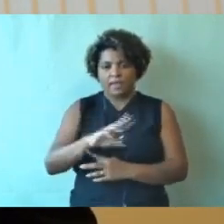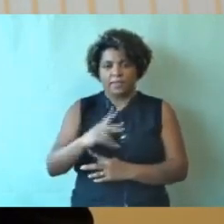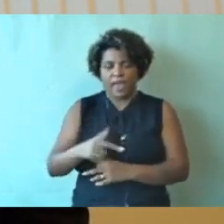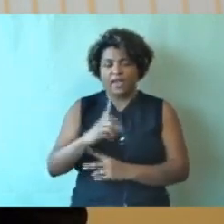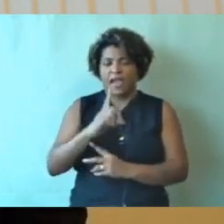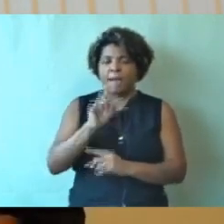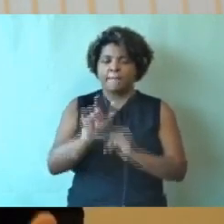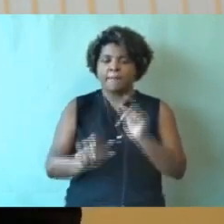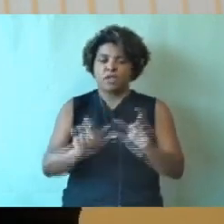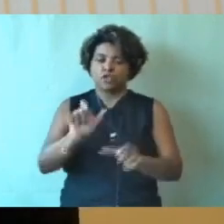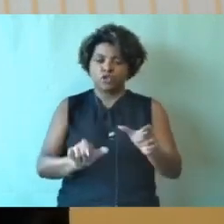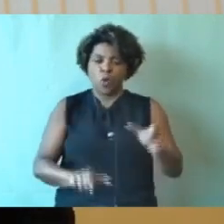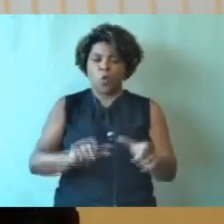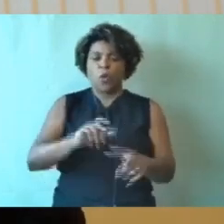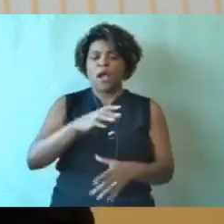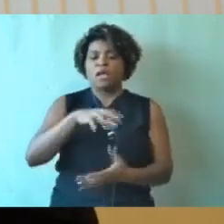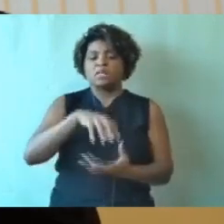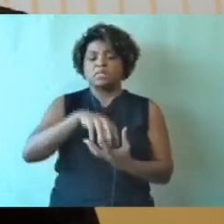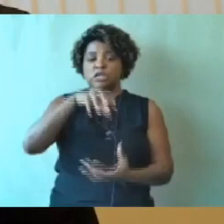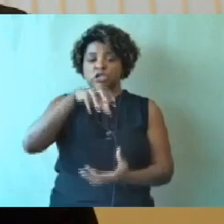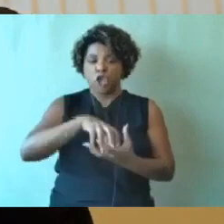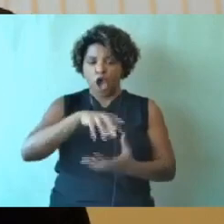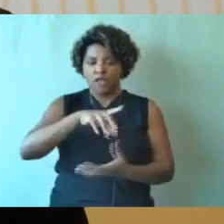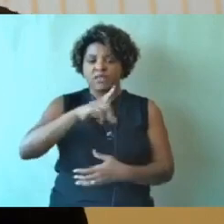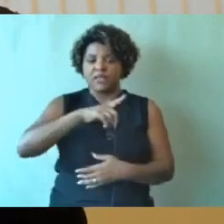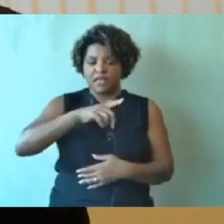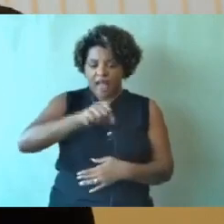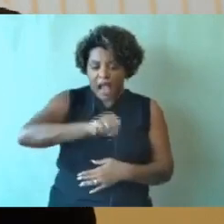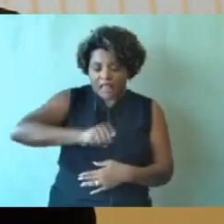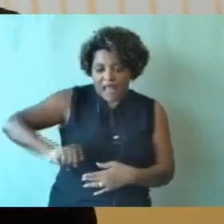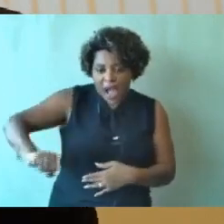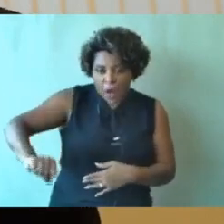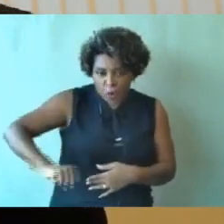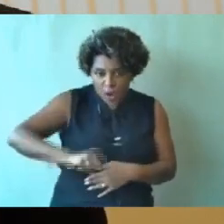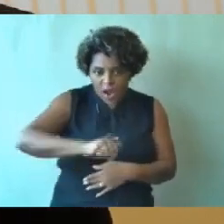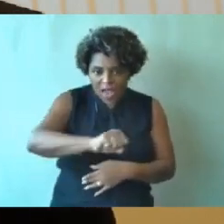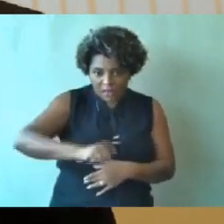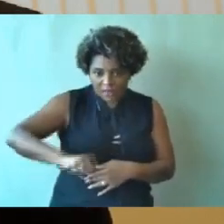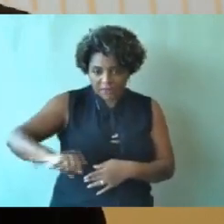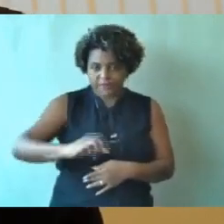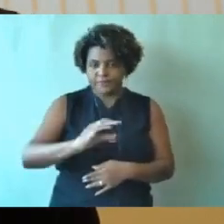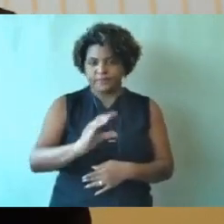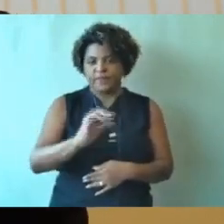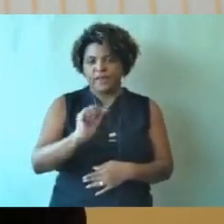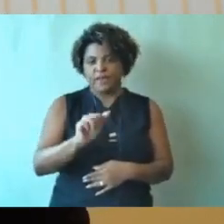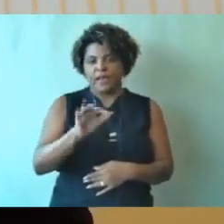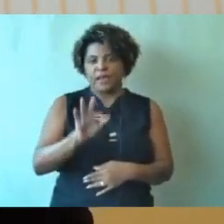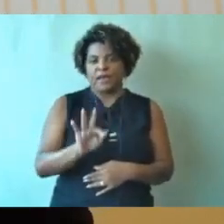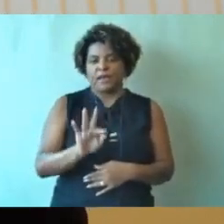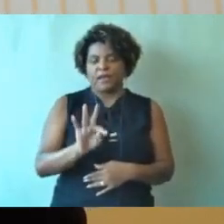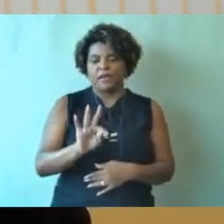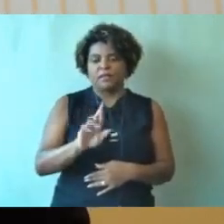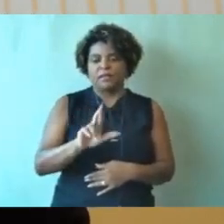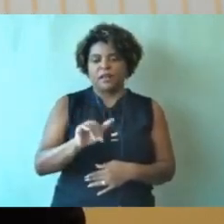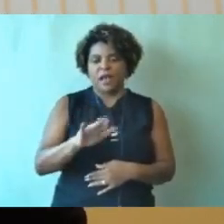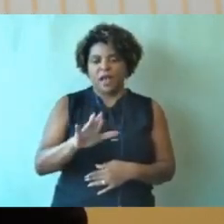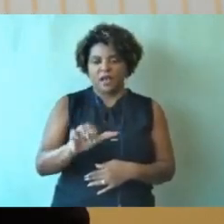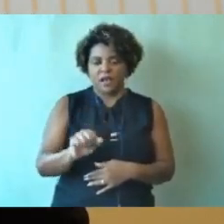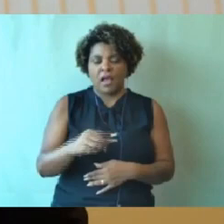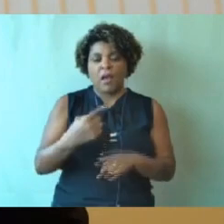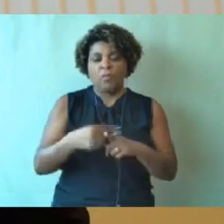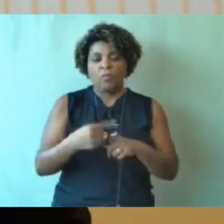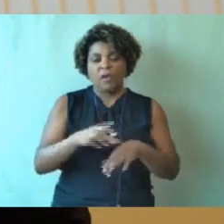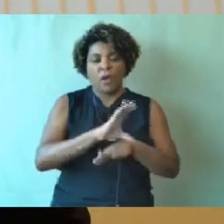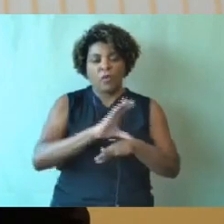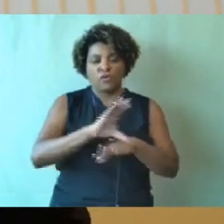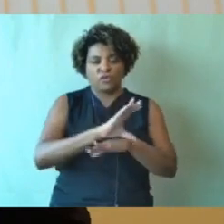65 anos e pode andar só com a carteira de identidade, está na Constituição Mineira, que não é obrigado a ter o cartão, tá certo? Só o que passa